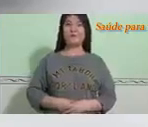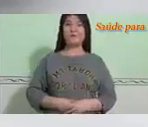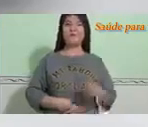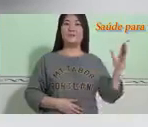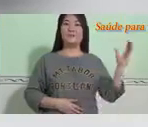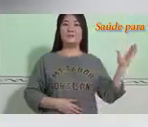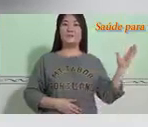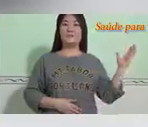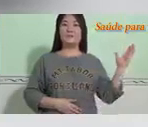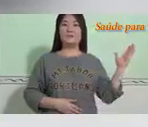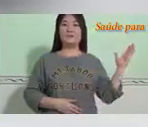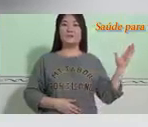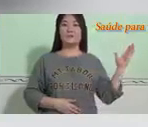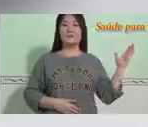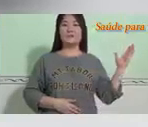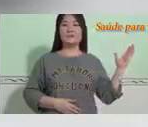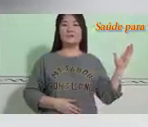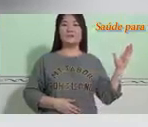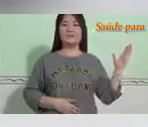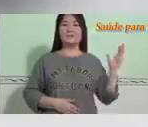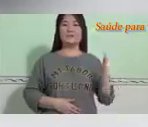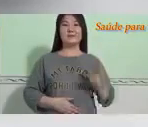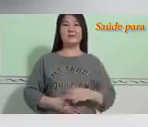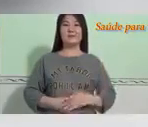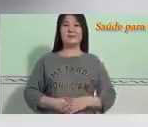POCOCOMUMNORMALMNTESTA, acento agudo,